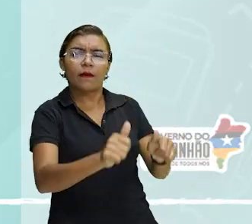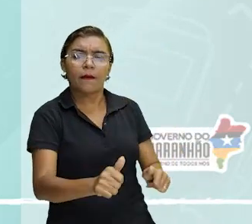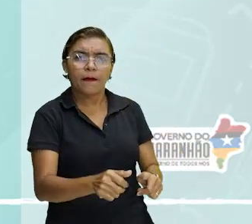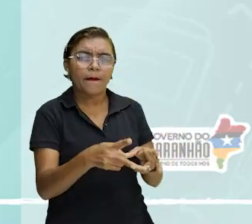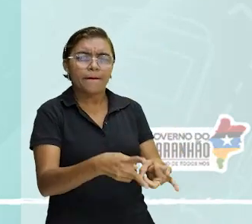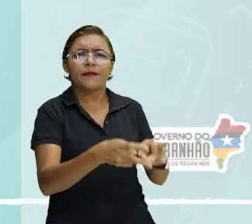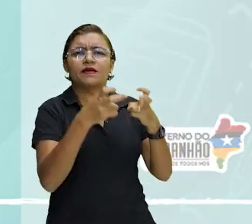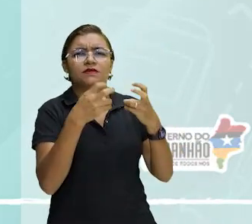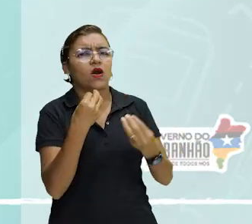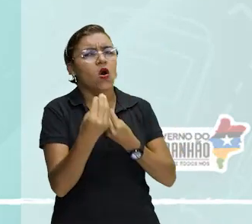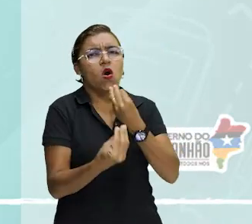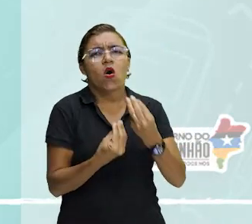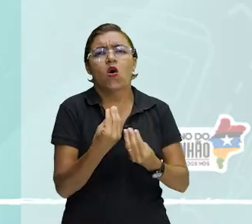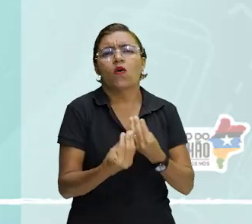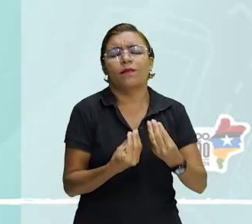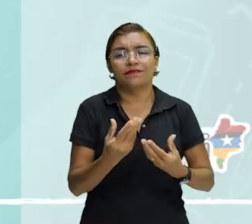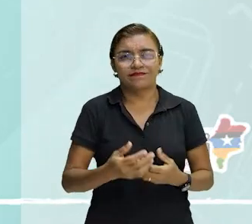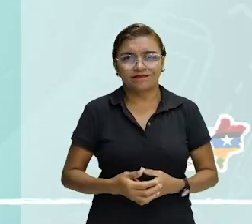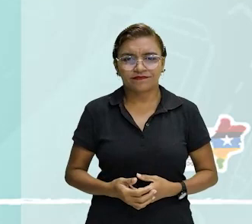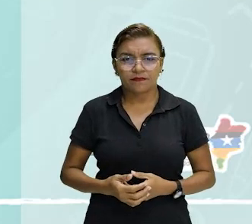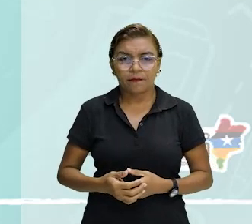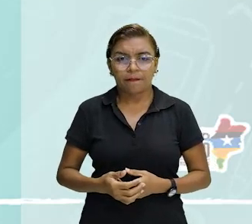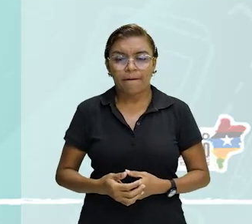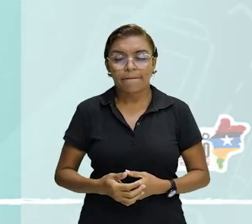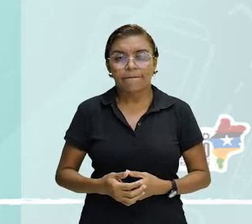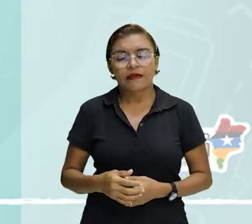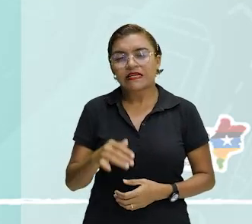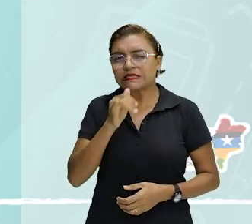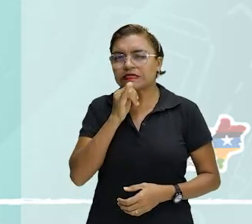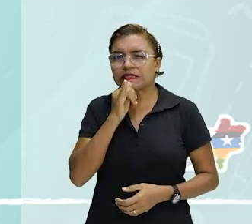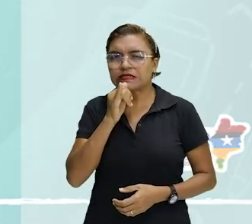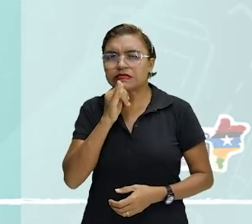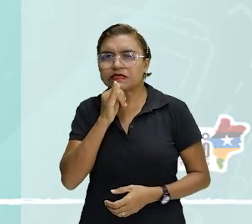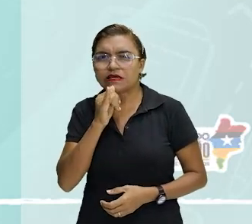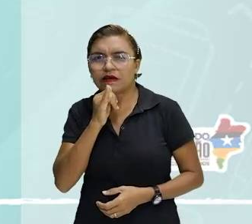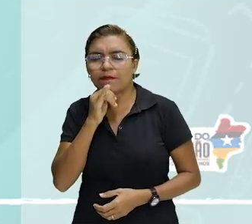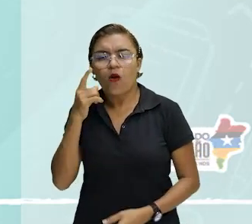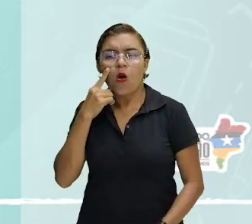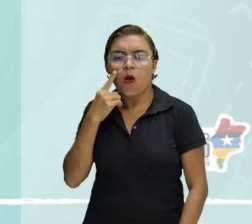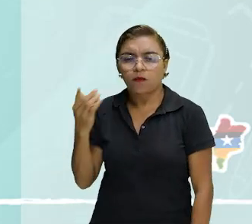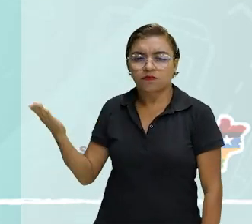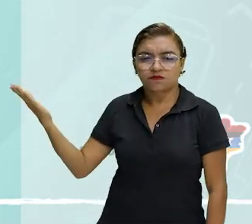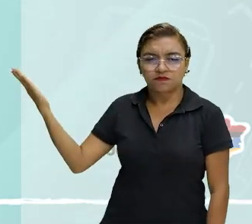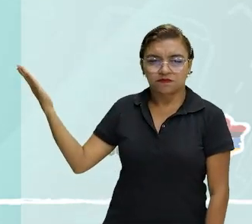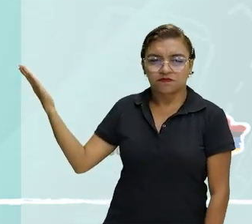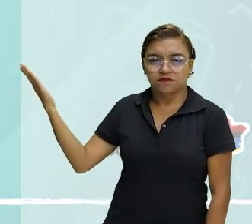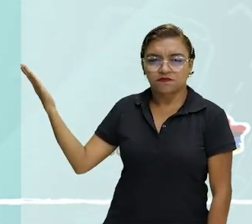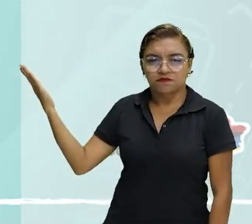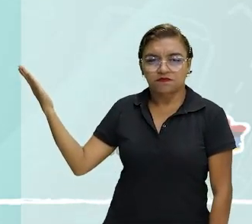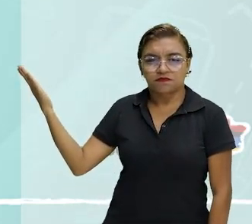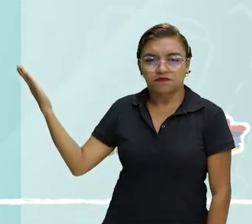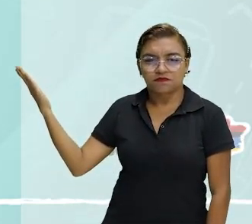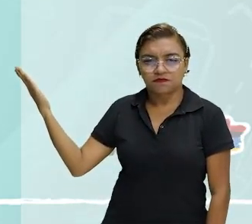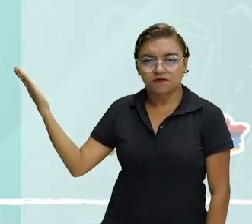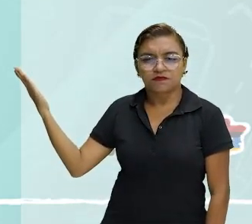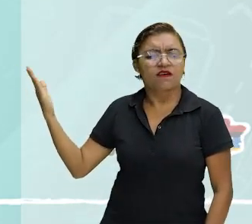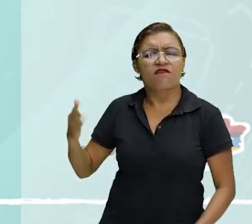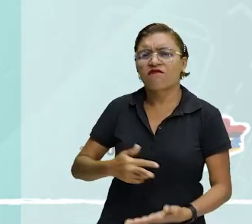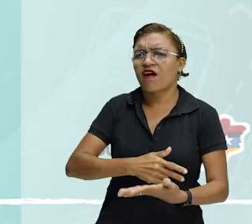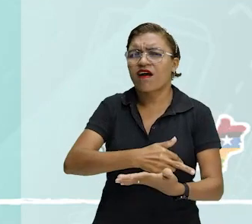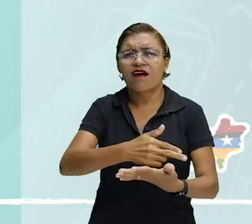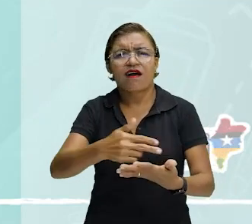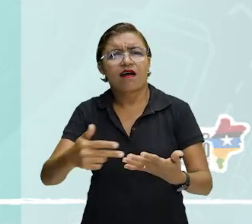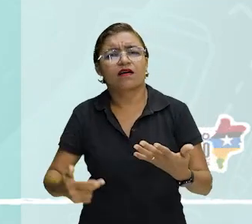essa obra, o que te traz a obra, o que não te traz. Ritmo, peso, contraste, balanço, unidade, tensão,